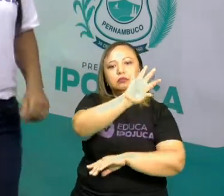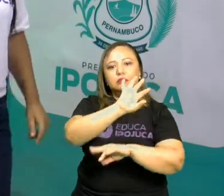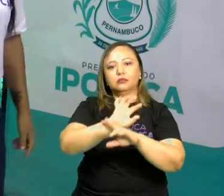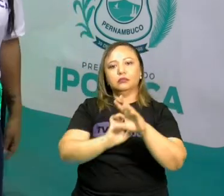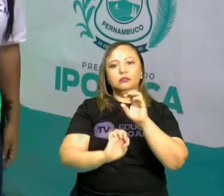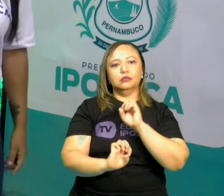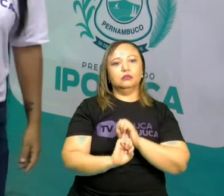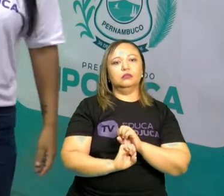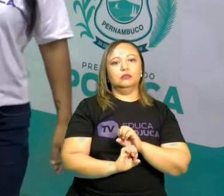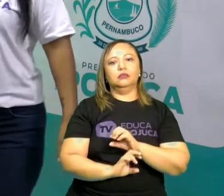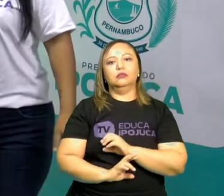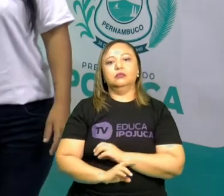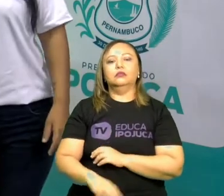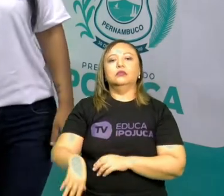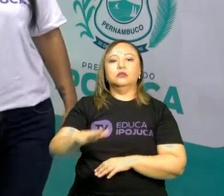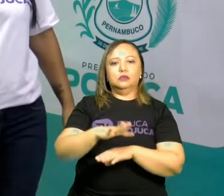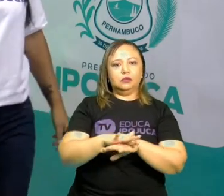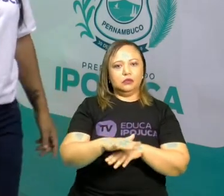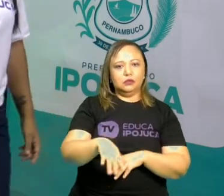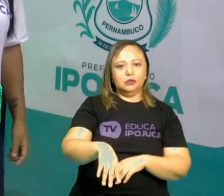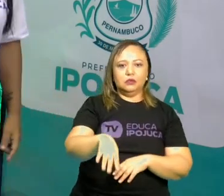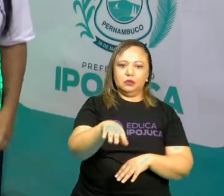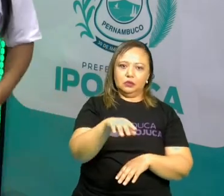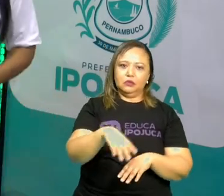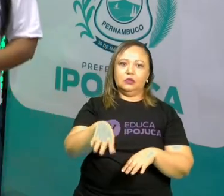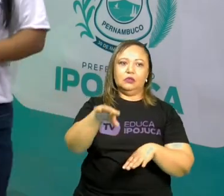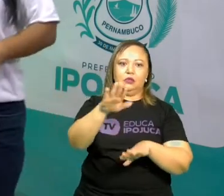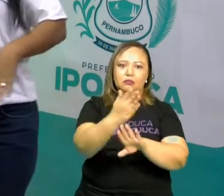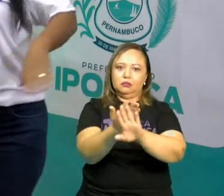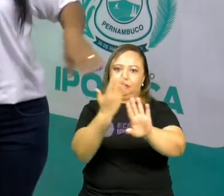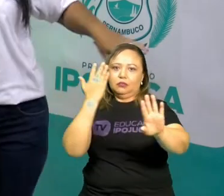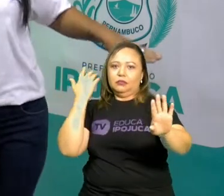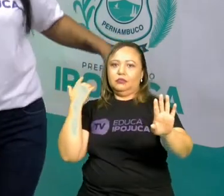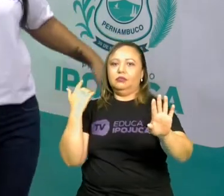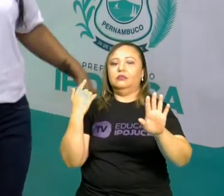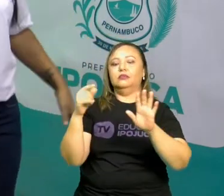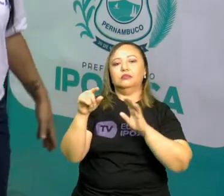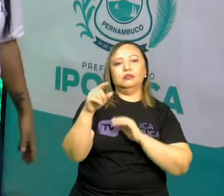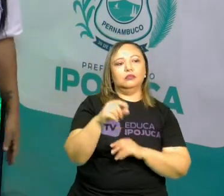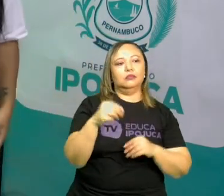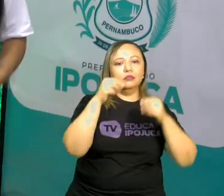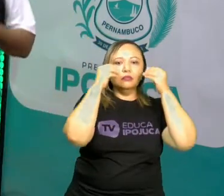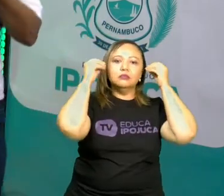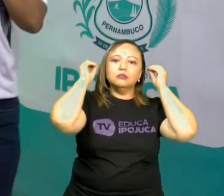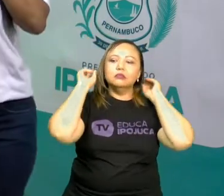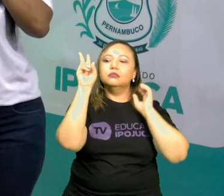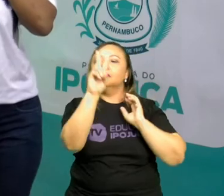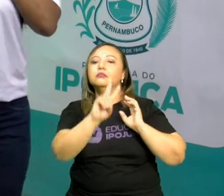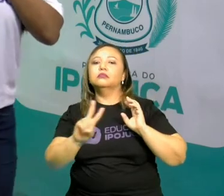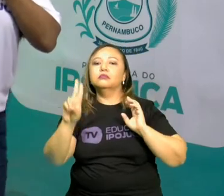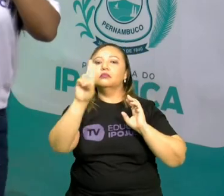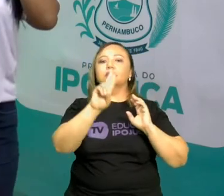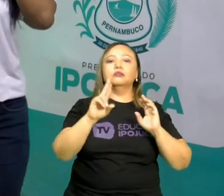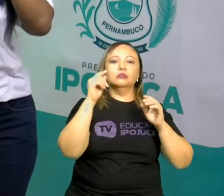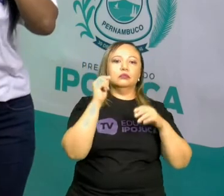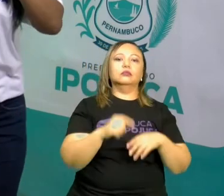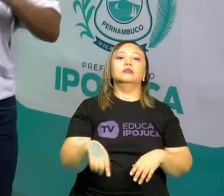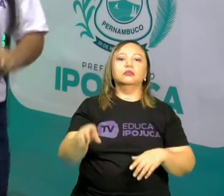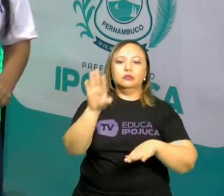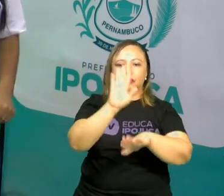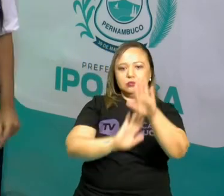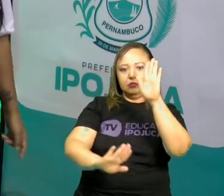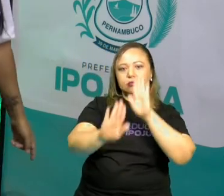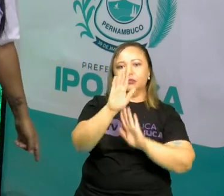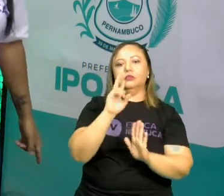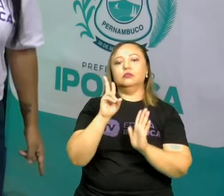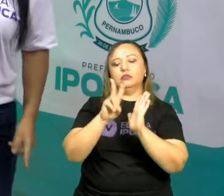te pegar. Tem que se afastar, a máscara usar, pois tem que